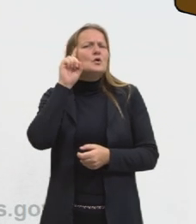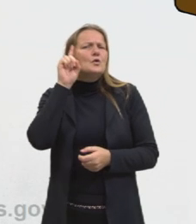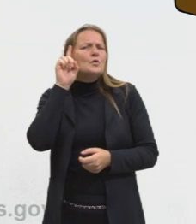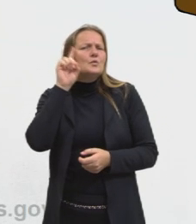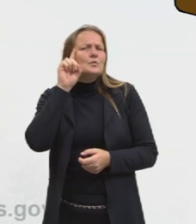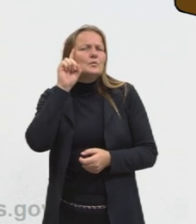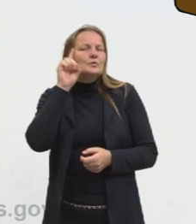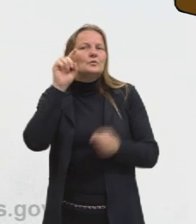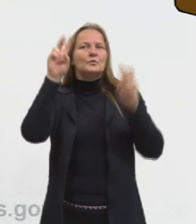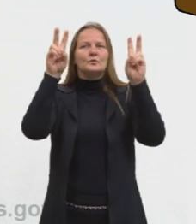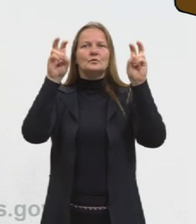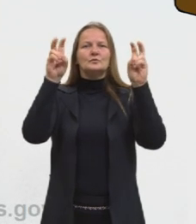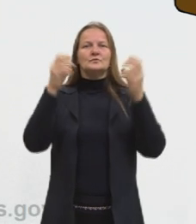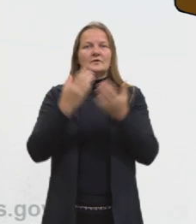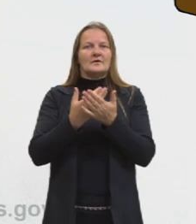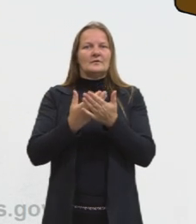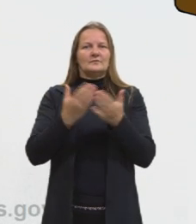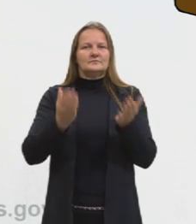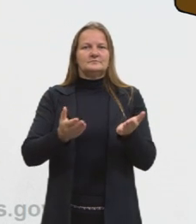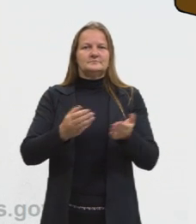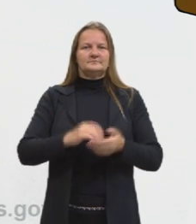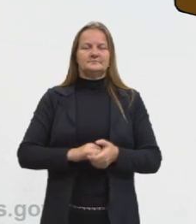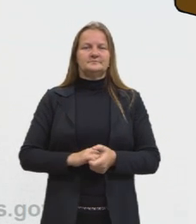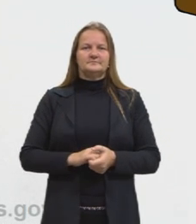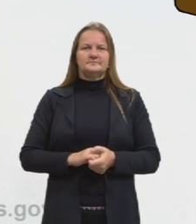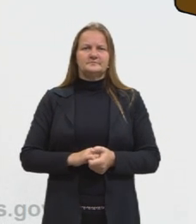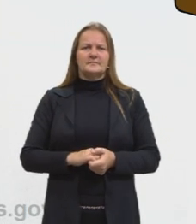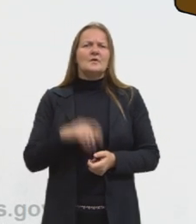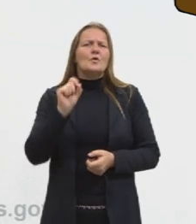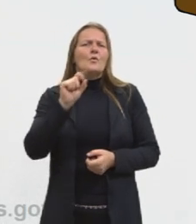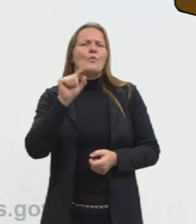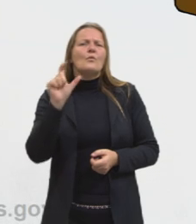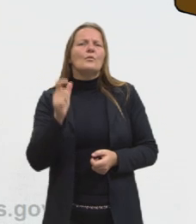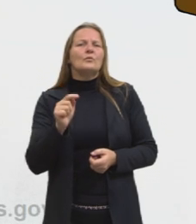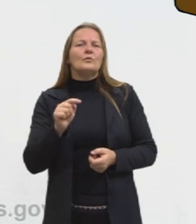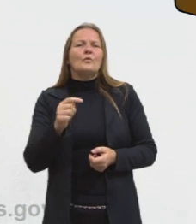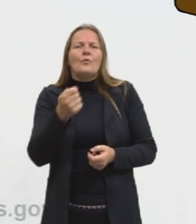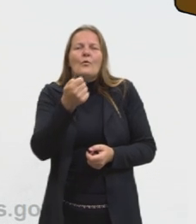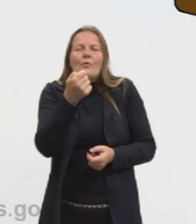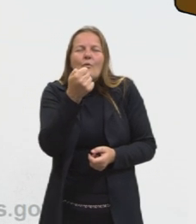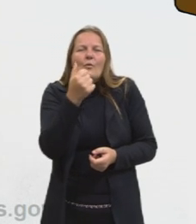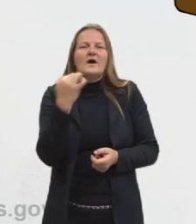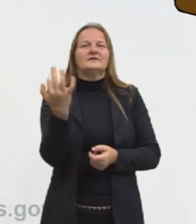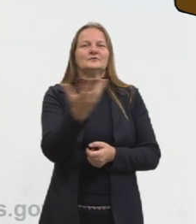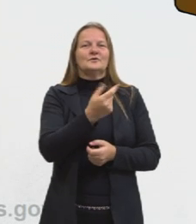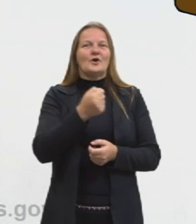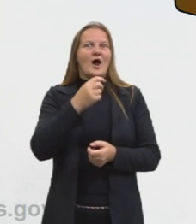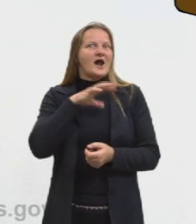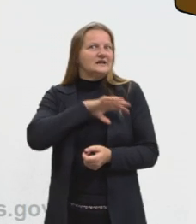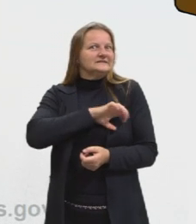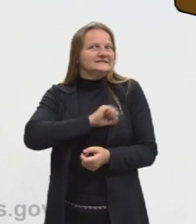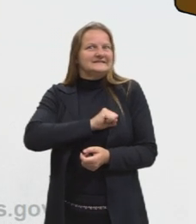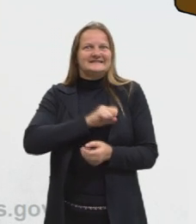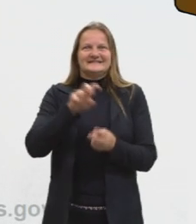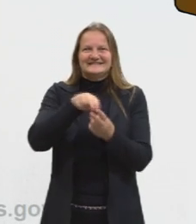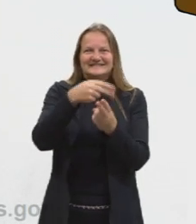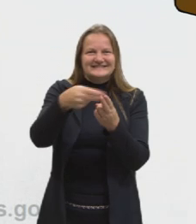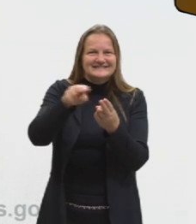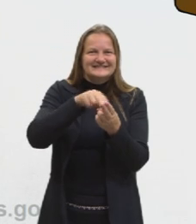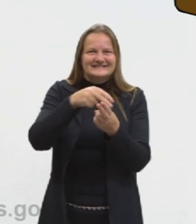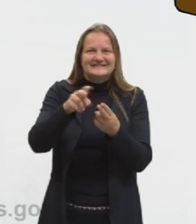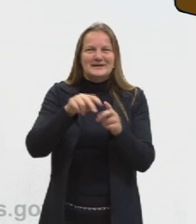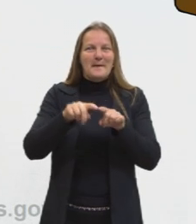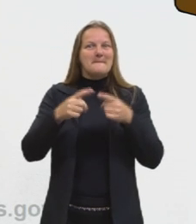cotidiano o assunto da aula de hoje né quase todo mundo né pessoal gosta muito de chocolate mas